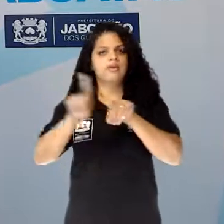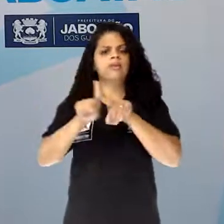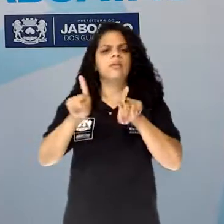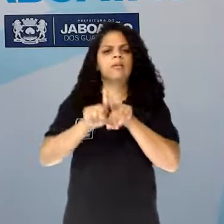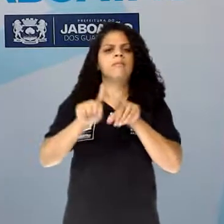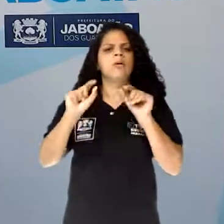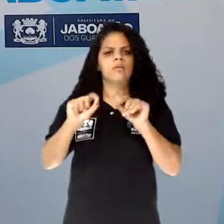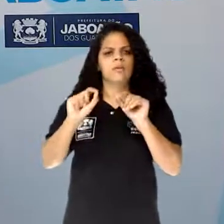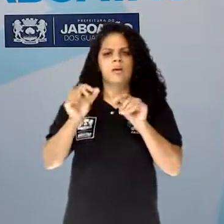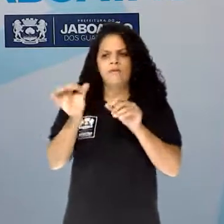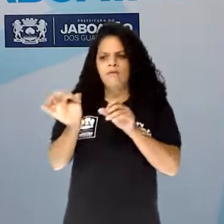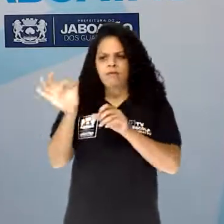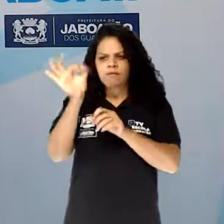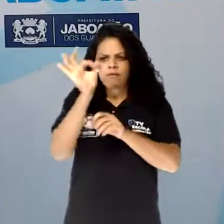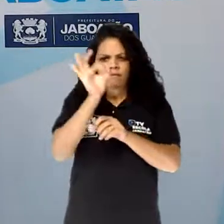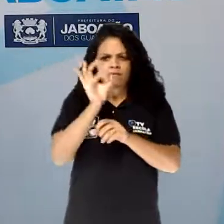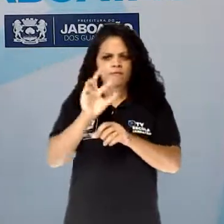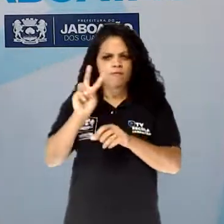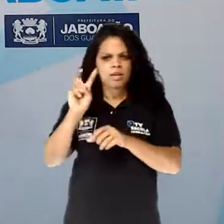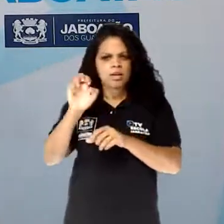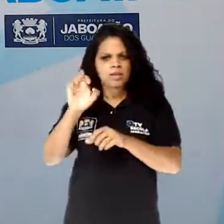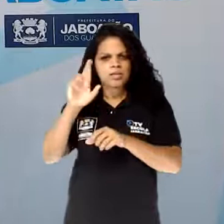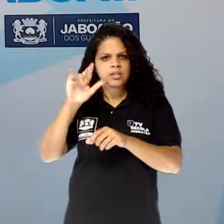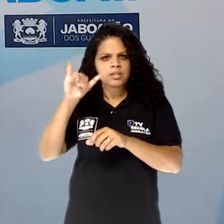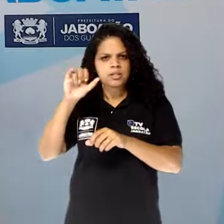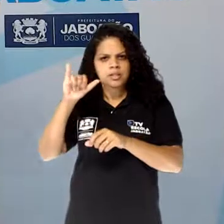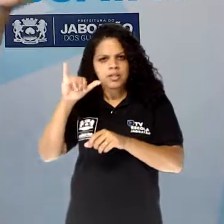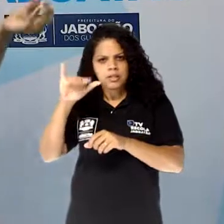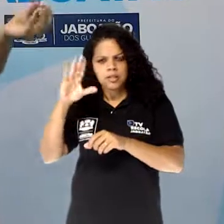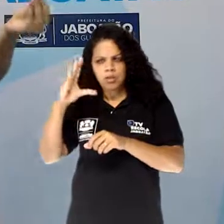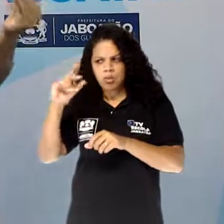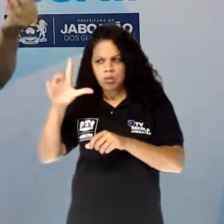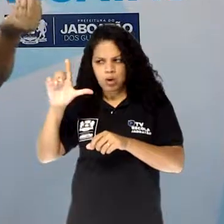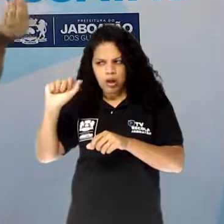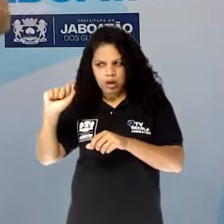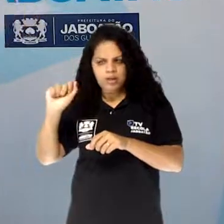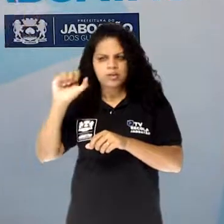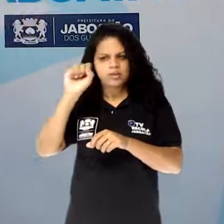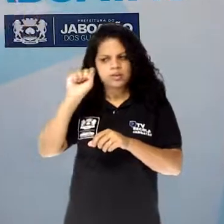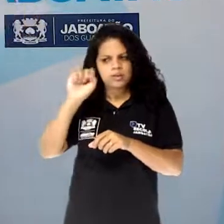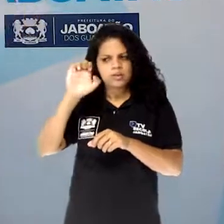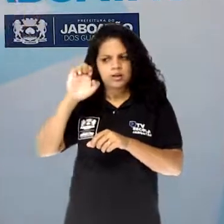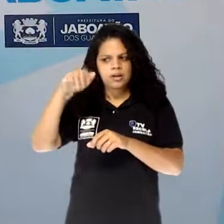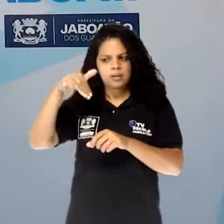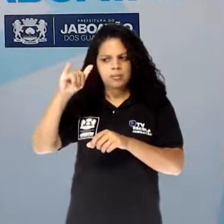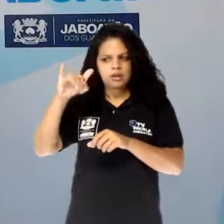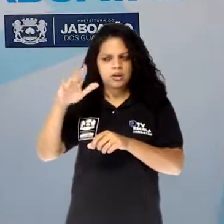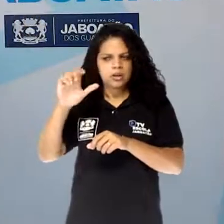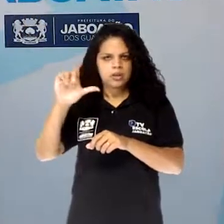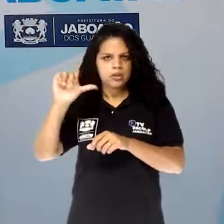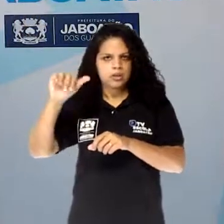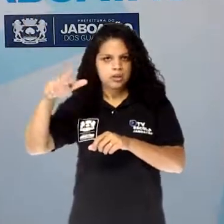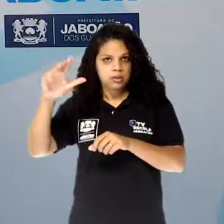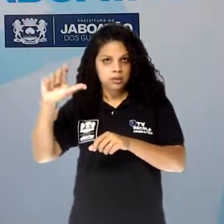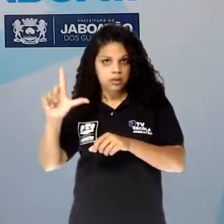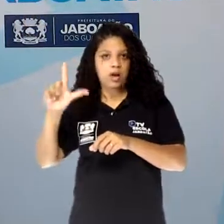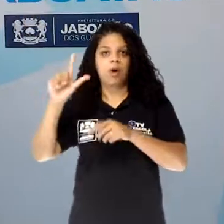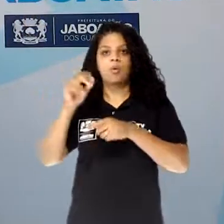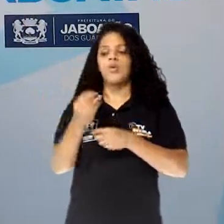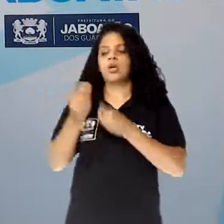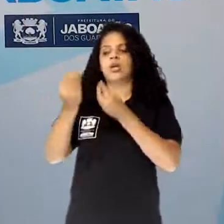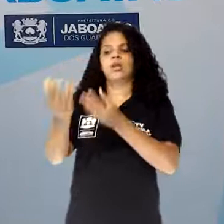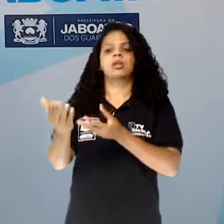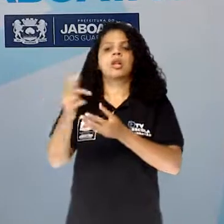vesículas seminais. A vesícula seminal e a próstata fornecem líquidos, né, que se juntam